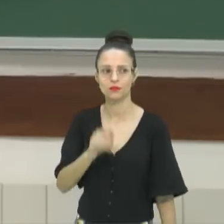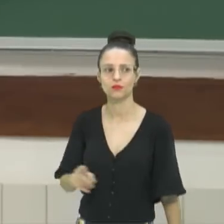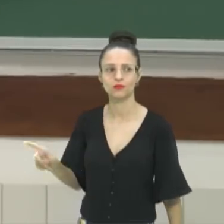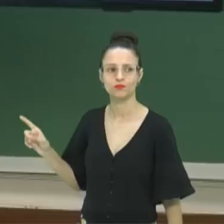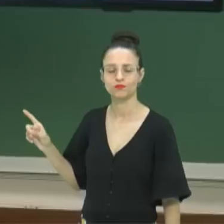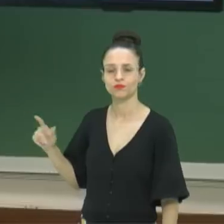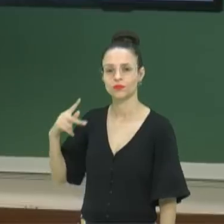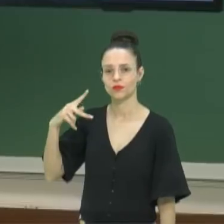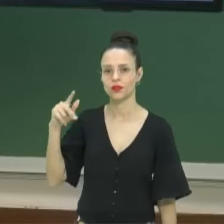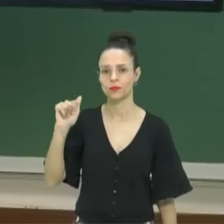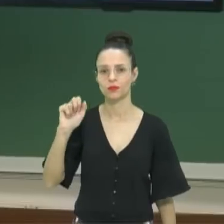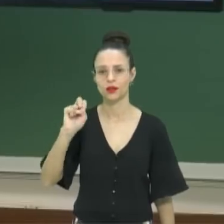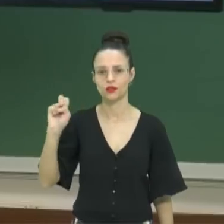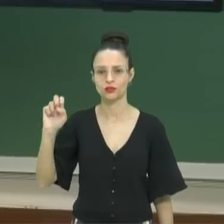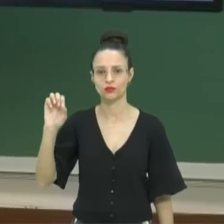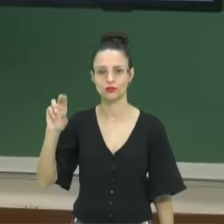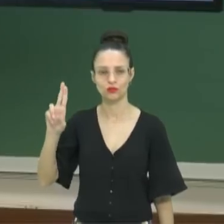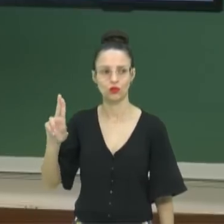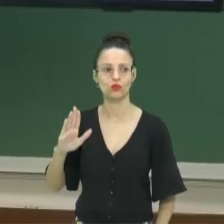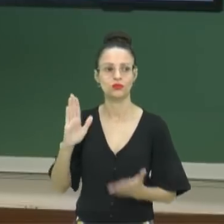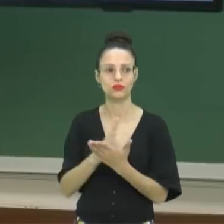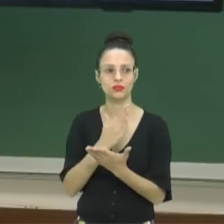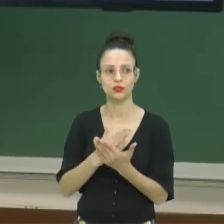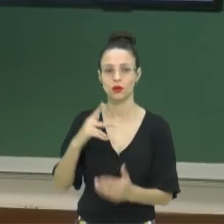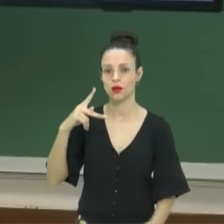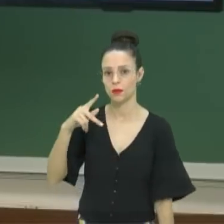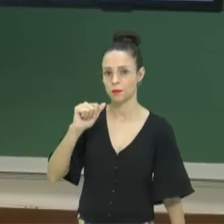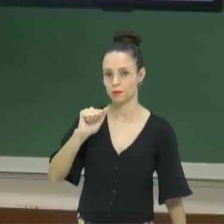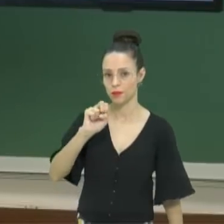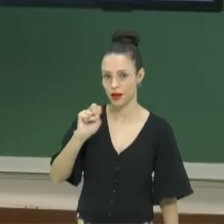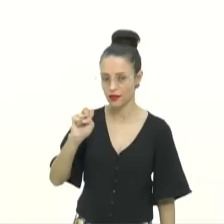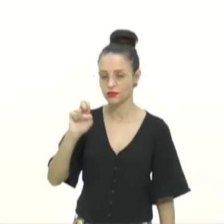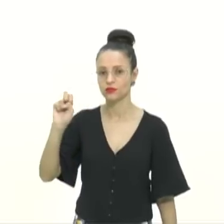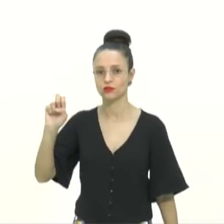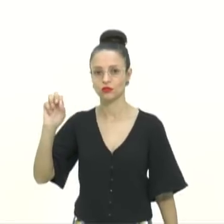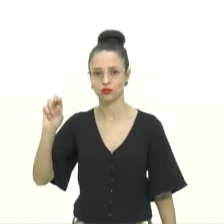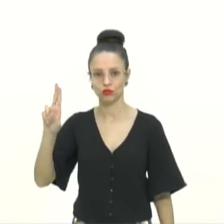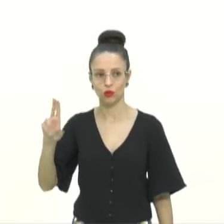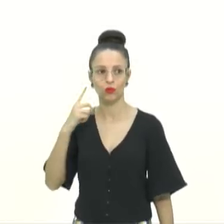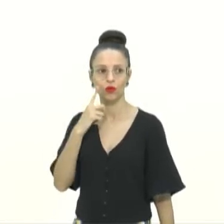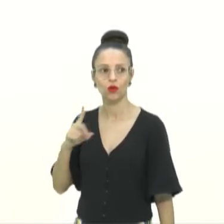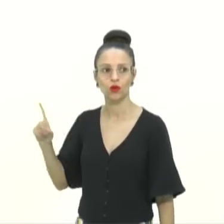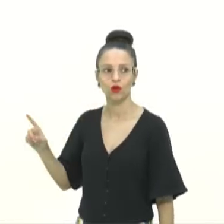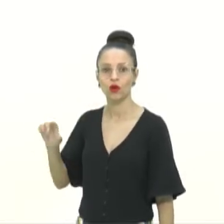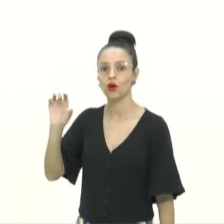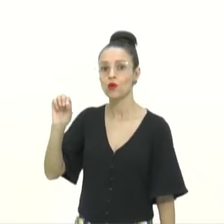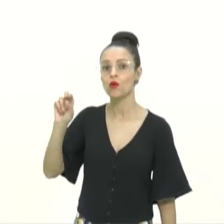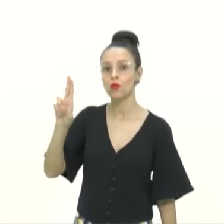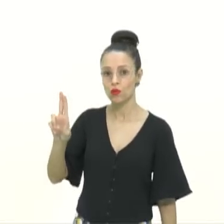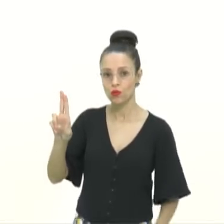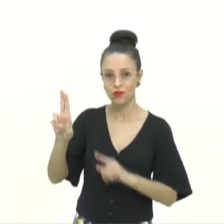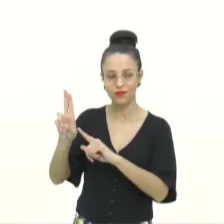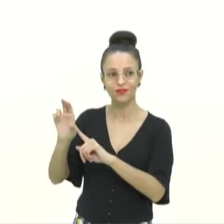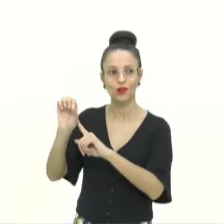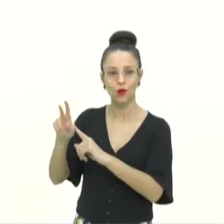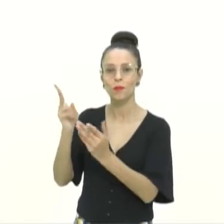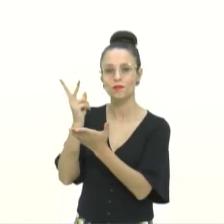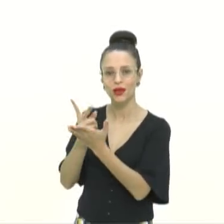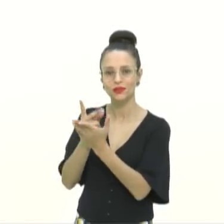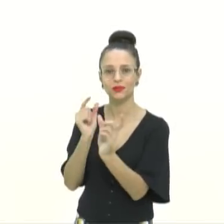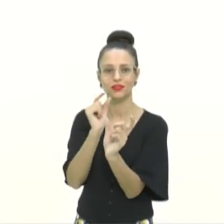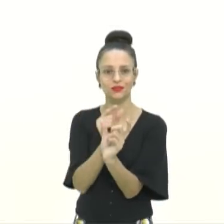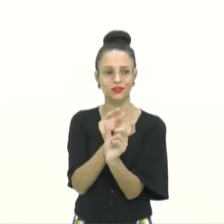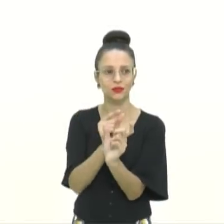ó. Passou, ó. Passou. Duas sílabas, olha o ou, ficou na mesma sílaba.